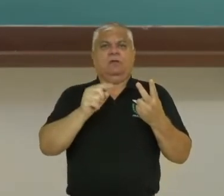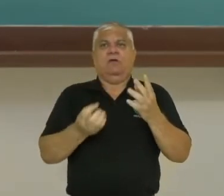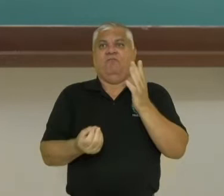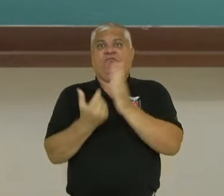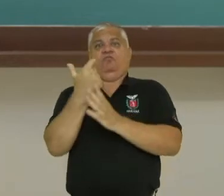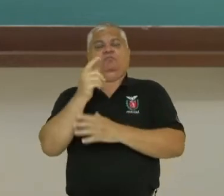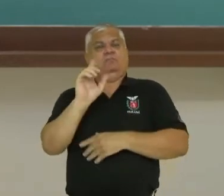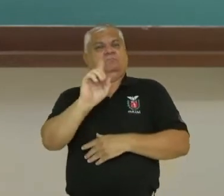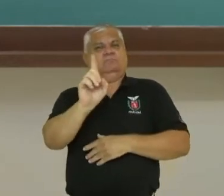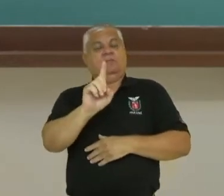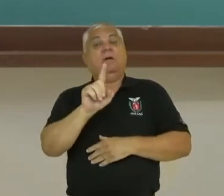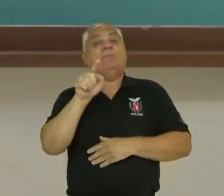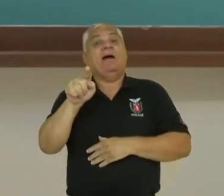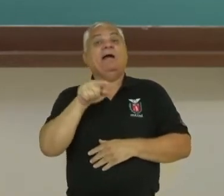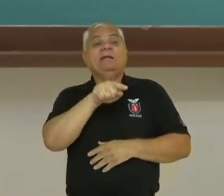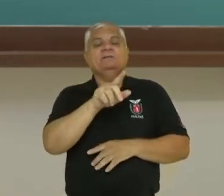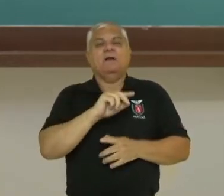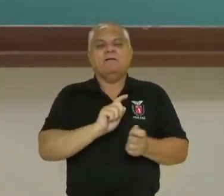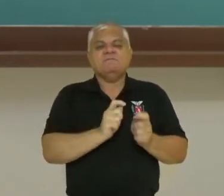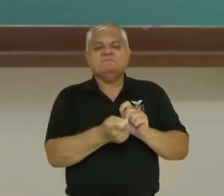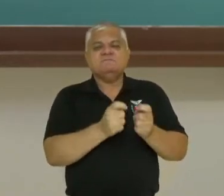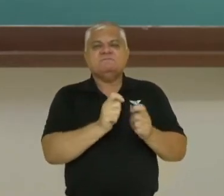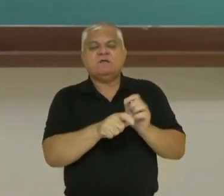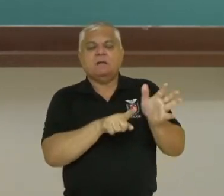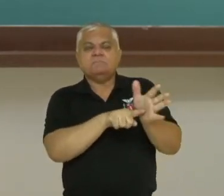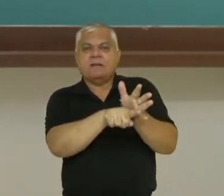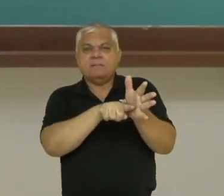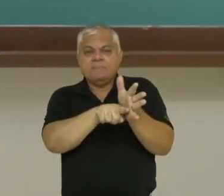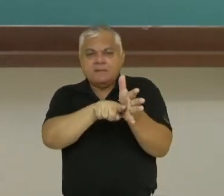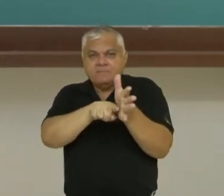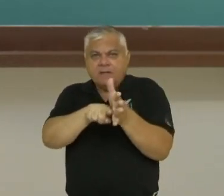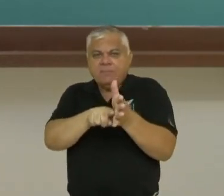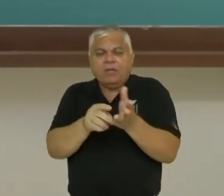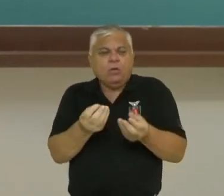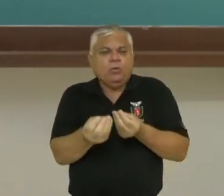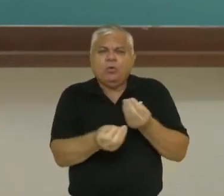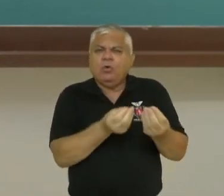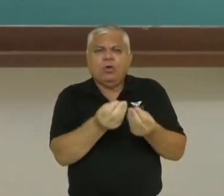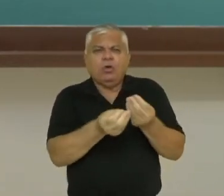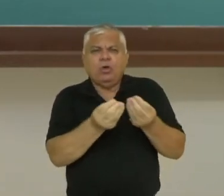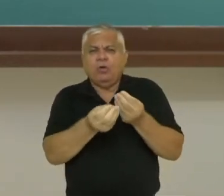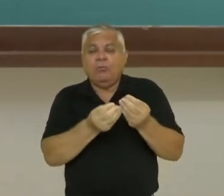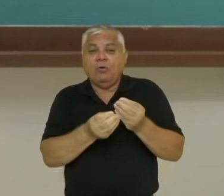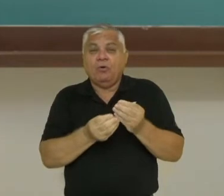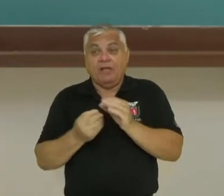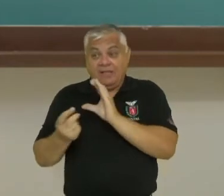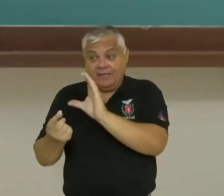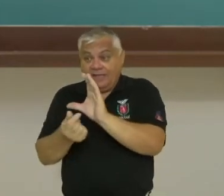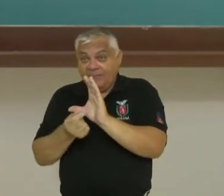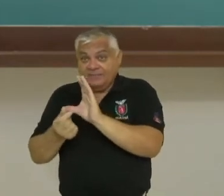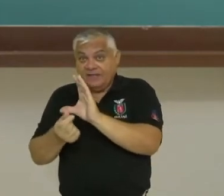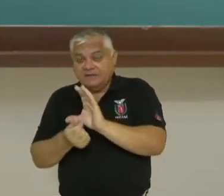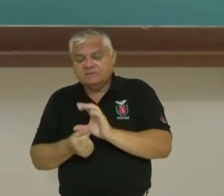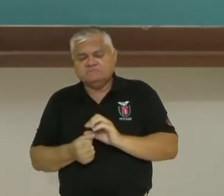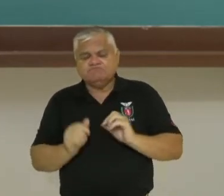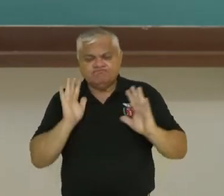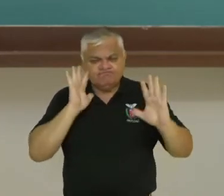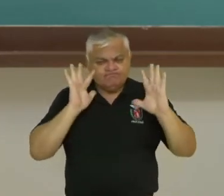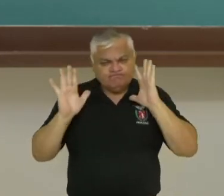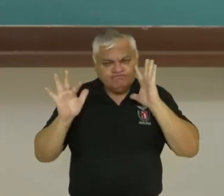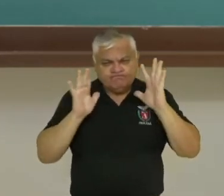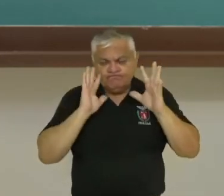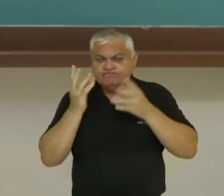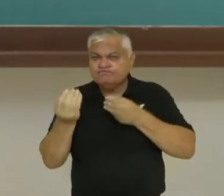fizeram foi fazer um grande levantamento sobre como funcionava o capitalismo naquela época e pensaram